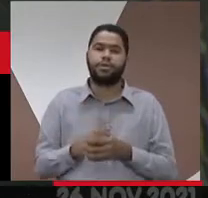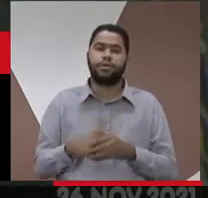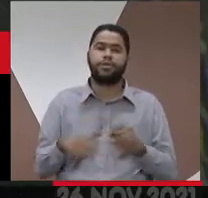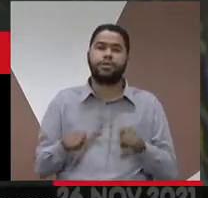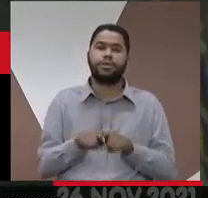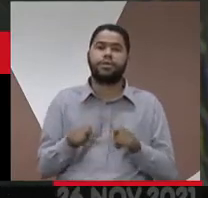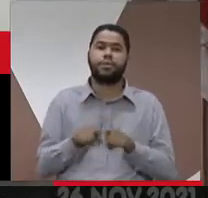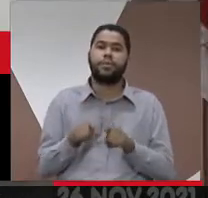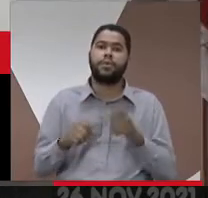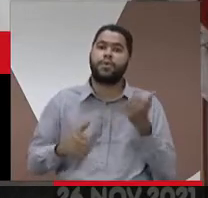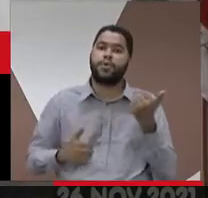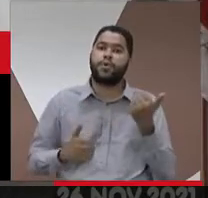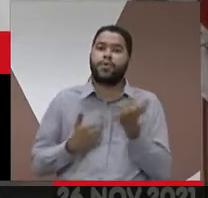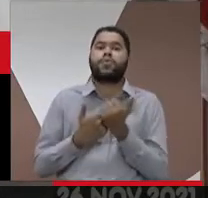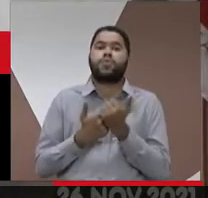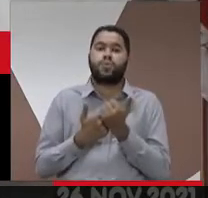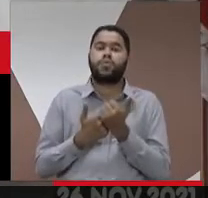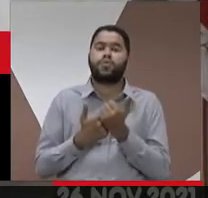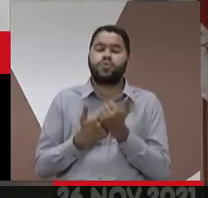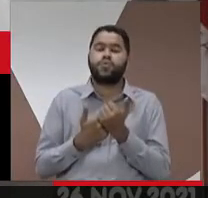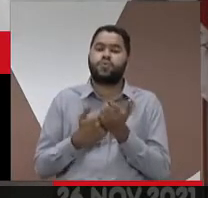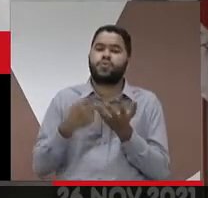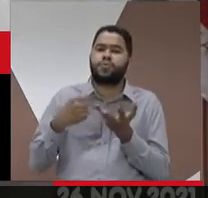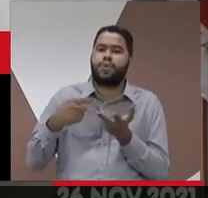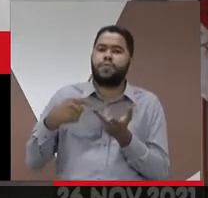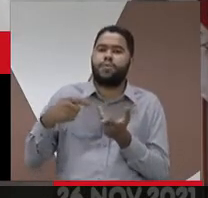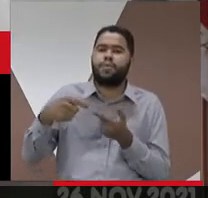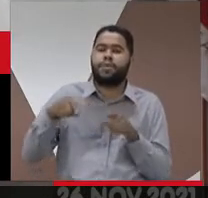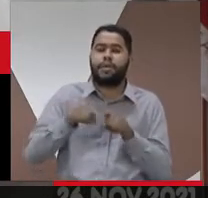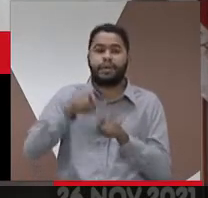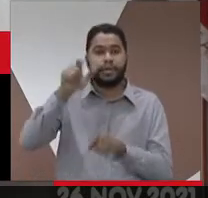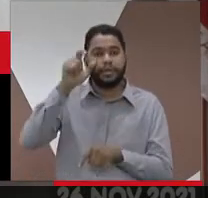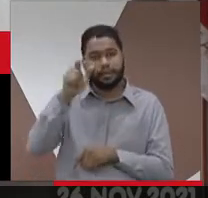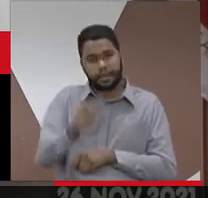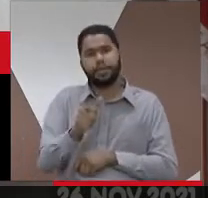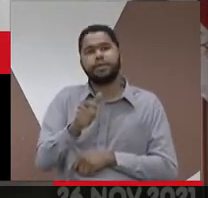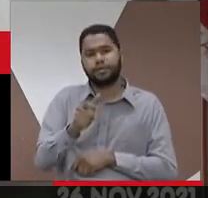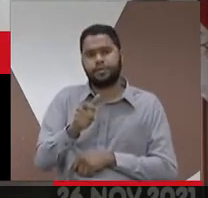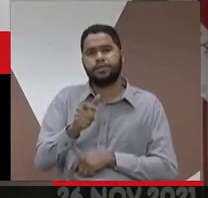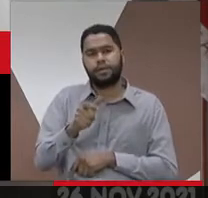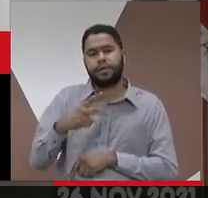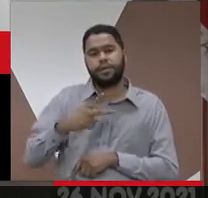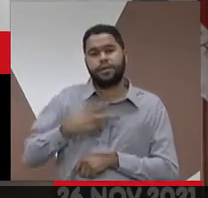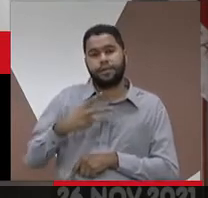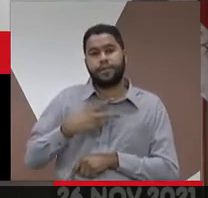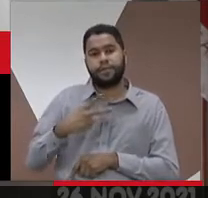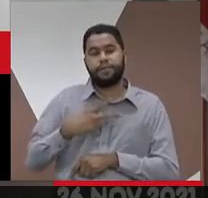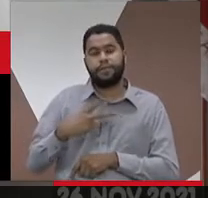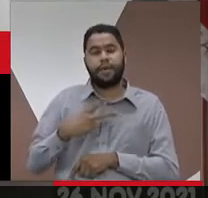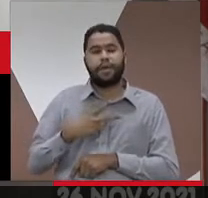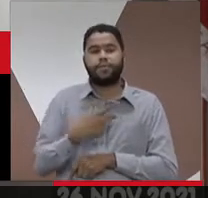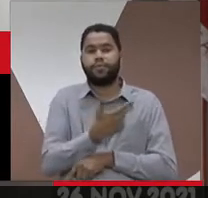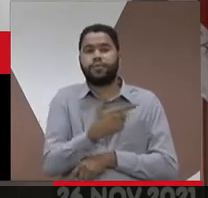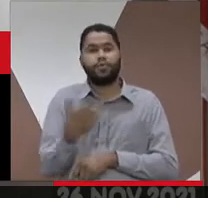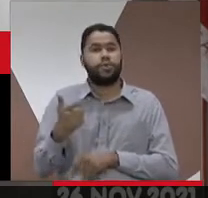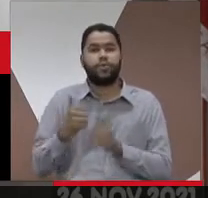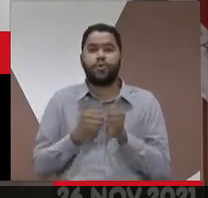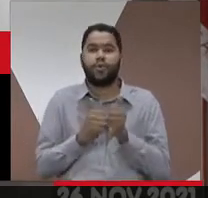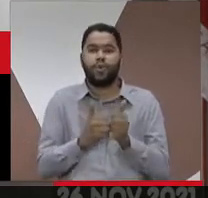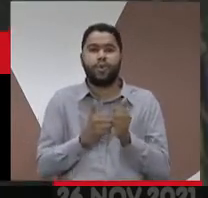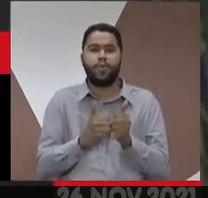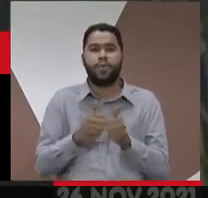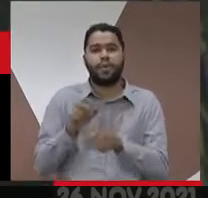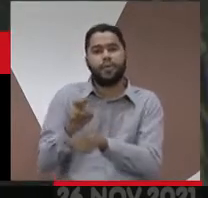os recursos que estão sendo colocados e os interesses privados que estão sendo colocados, que não tenham o acompanhamento e